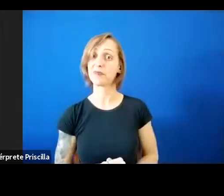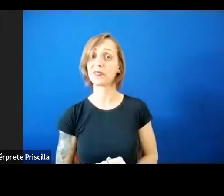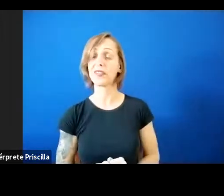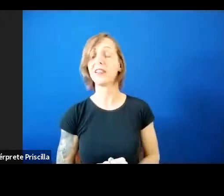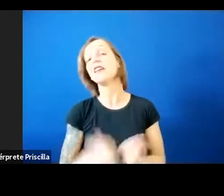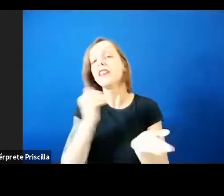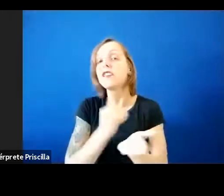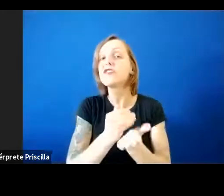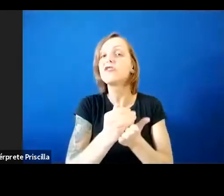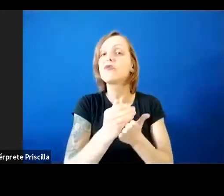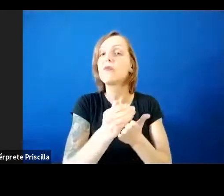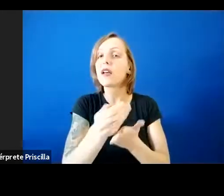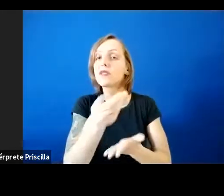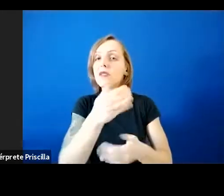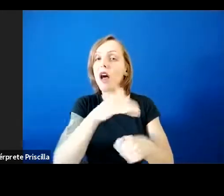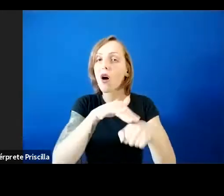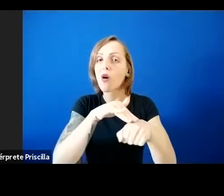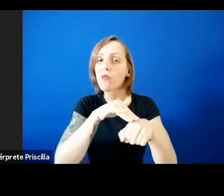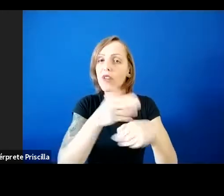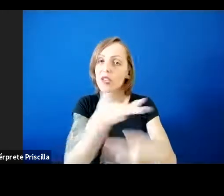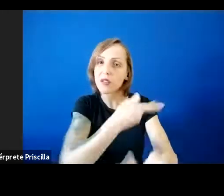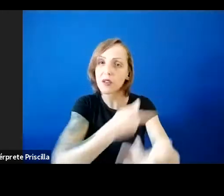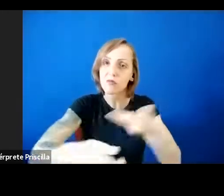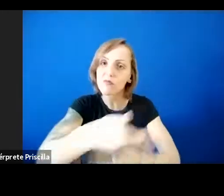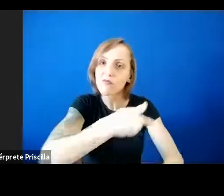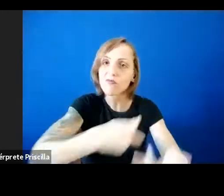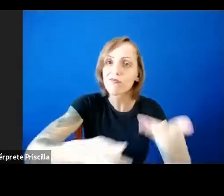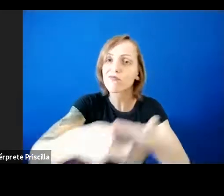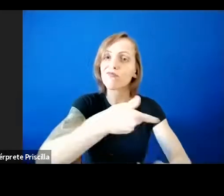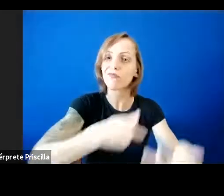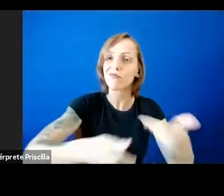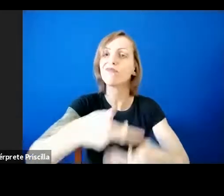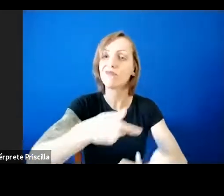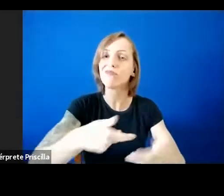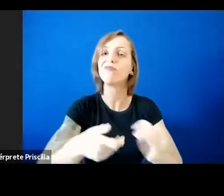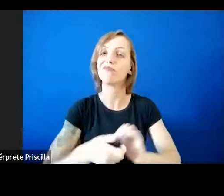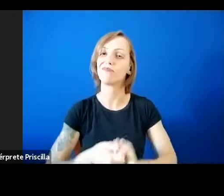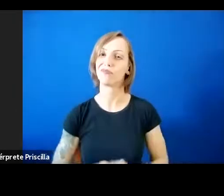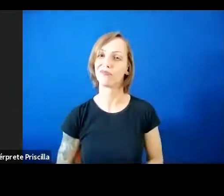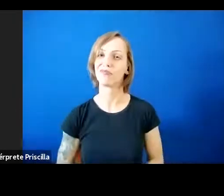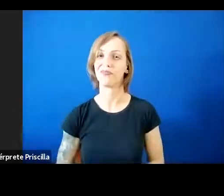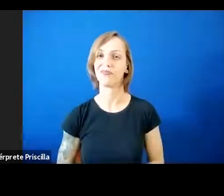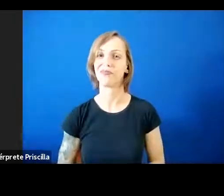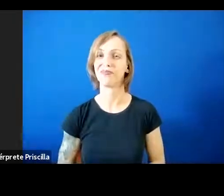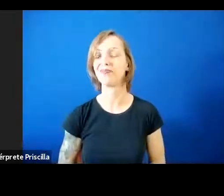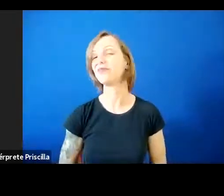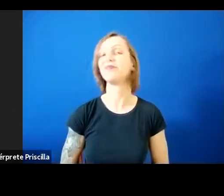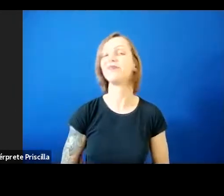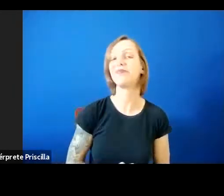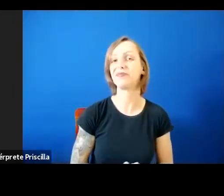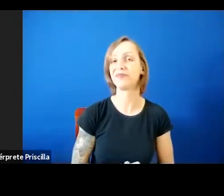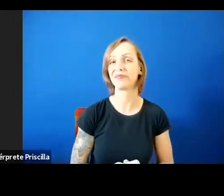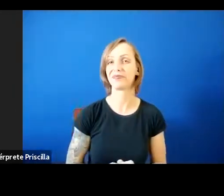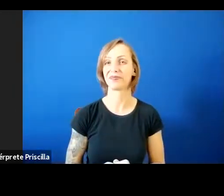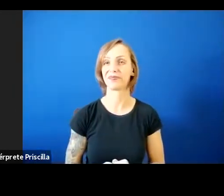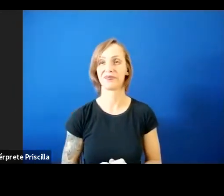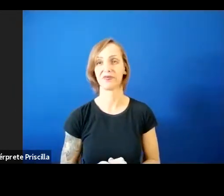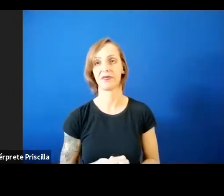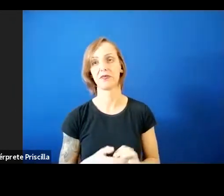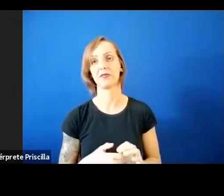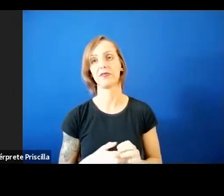conversa. Naturalmente, no centro daquele círculo onde nós estamos, se forma